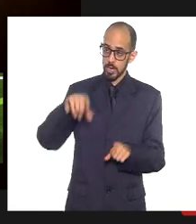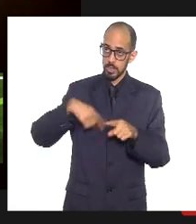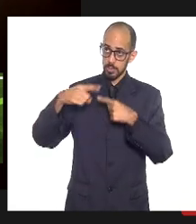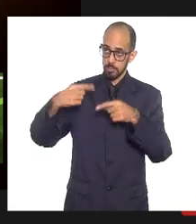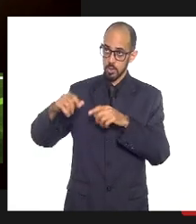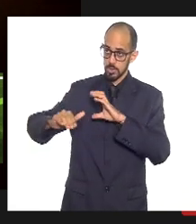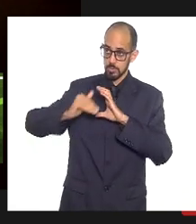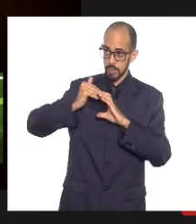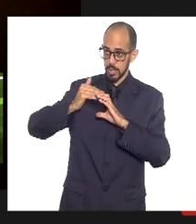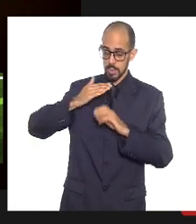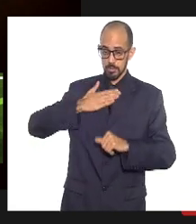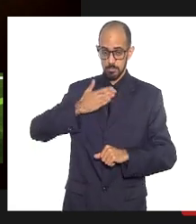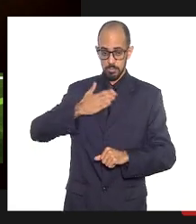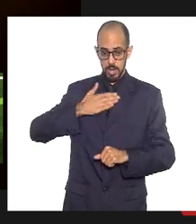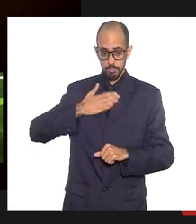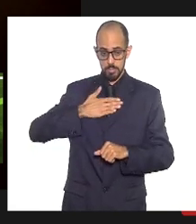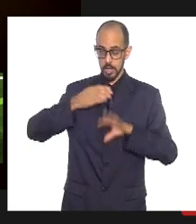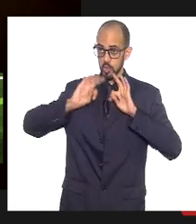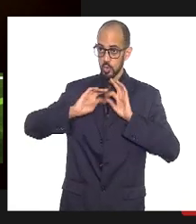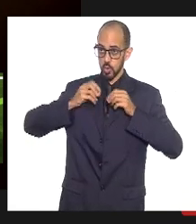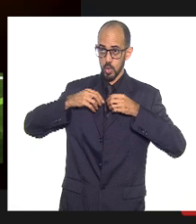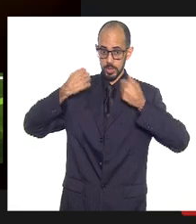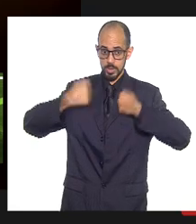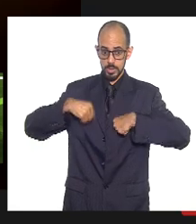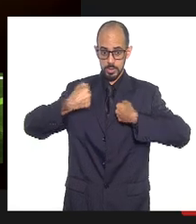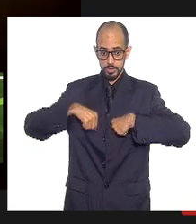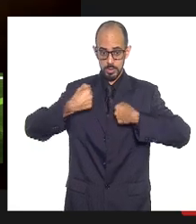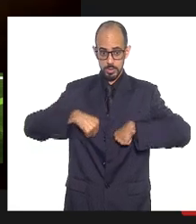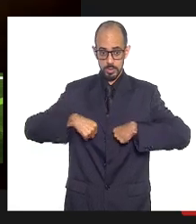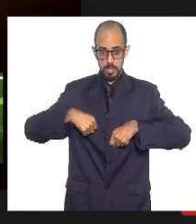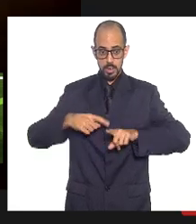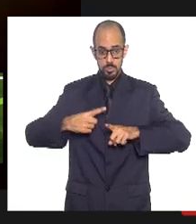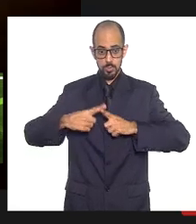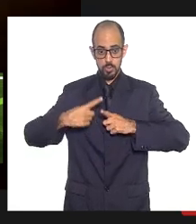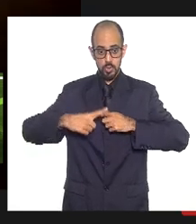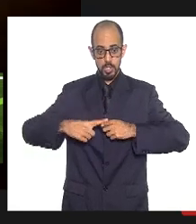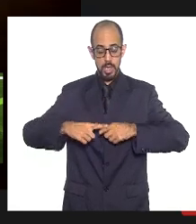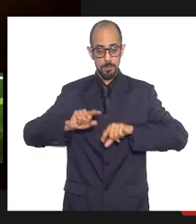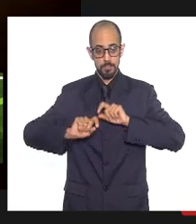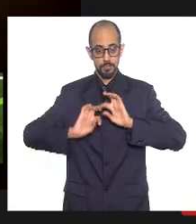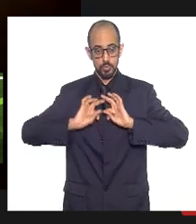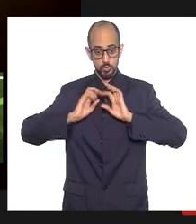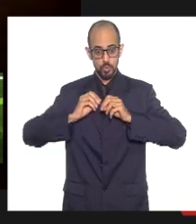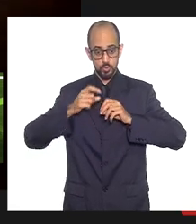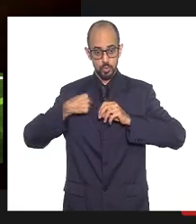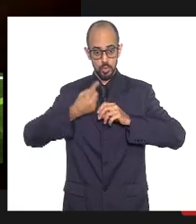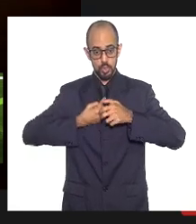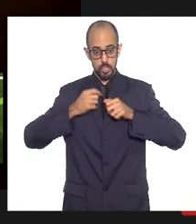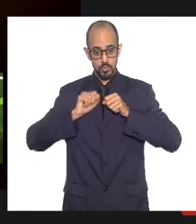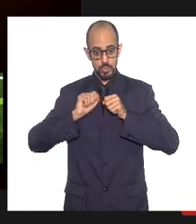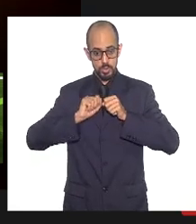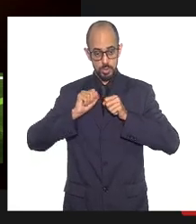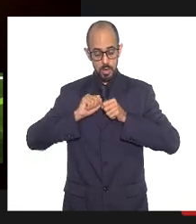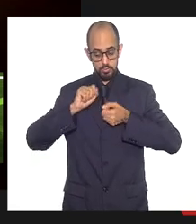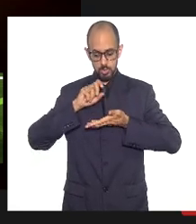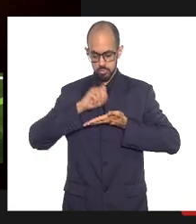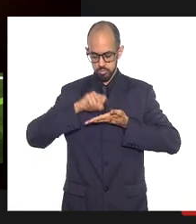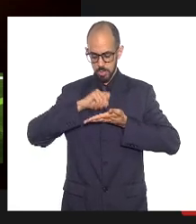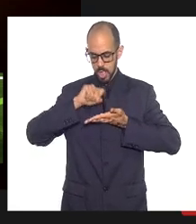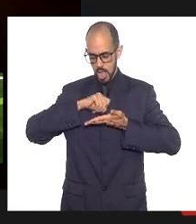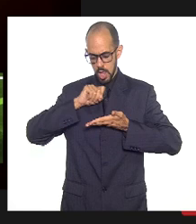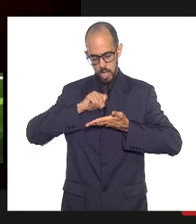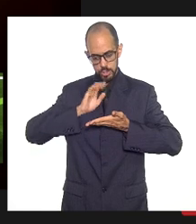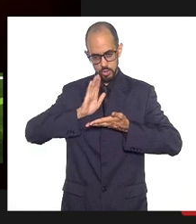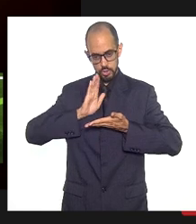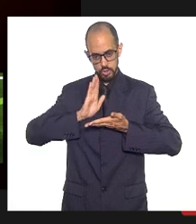enviar essas demandas, porque as demandas que a Aquilerge fez, eu anotei, e depois eu também